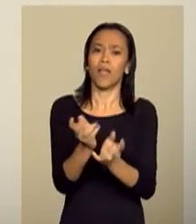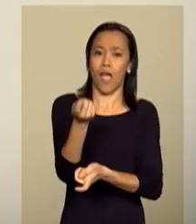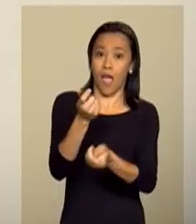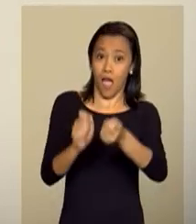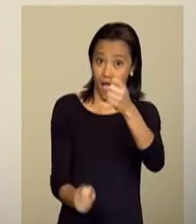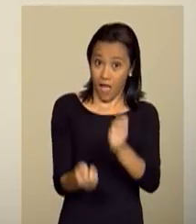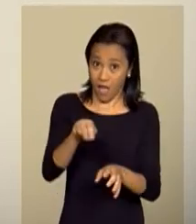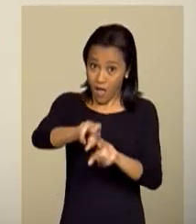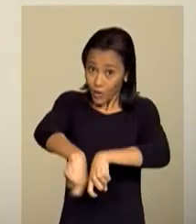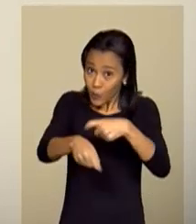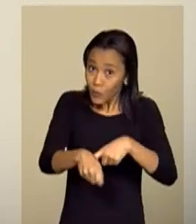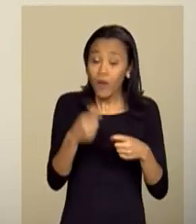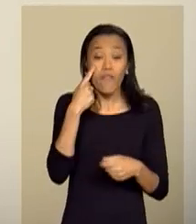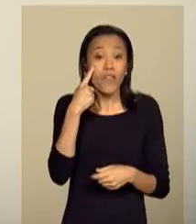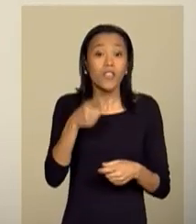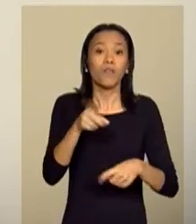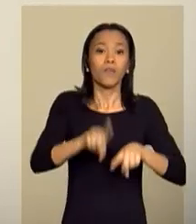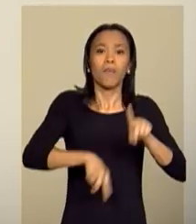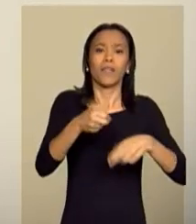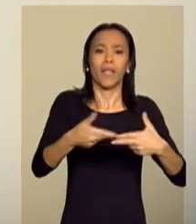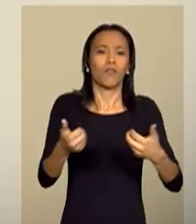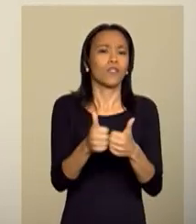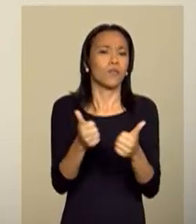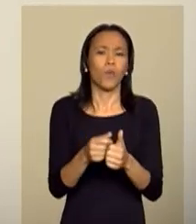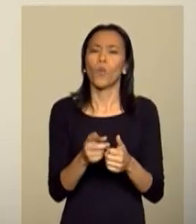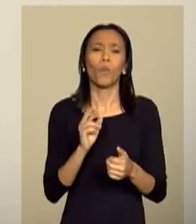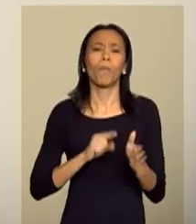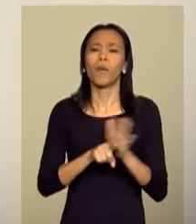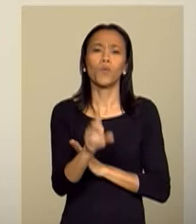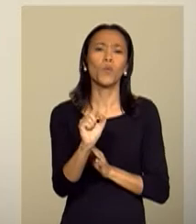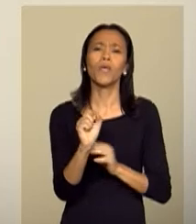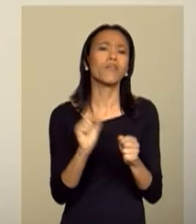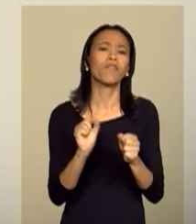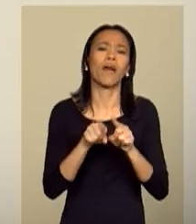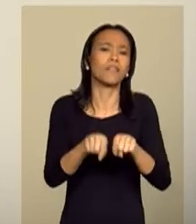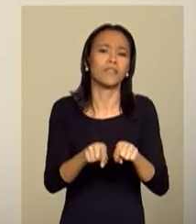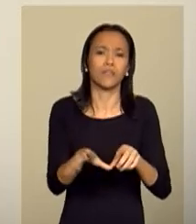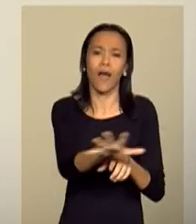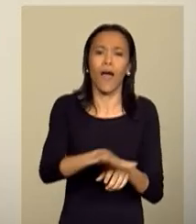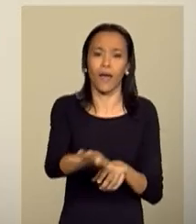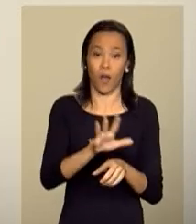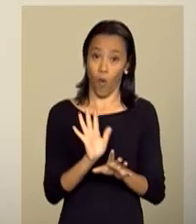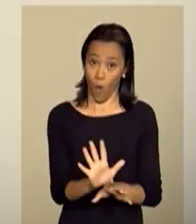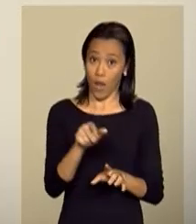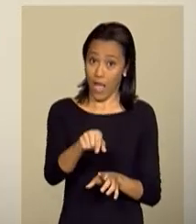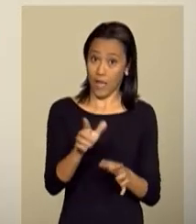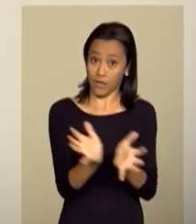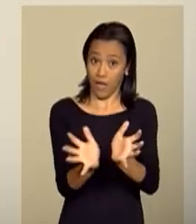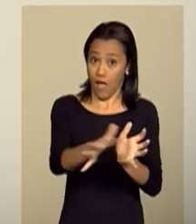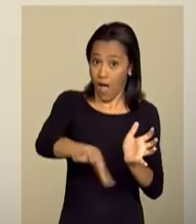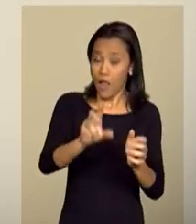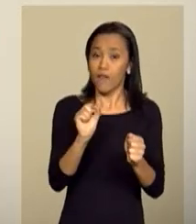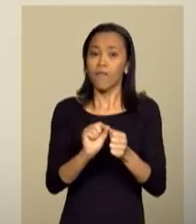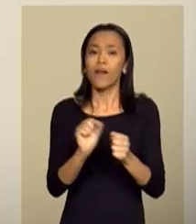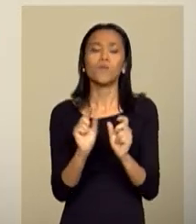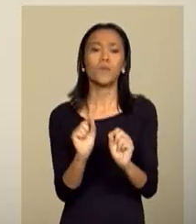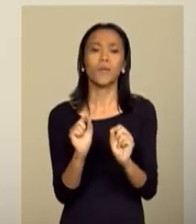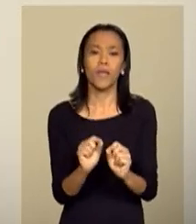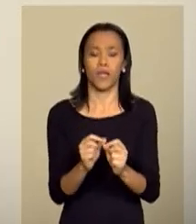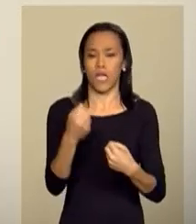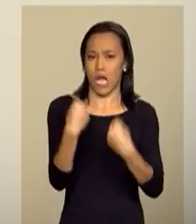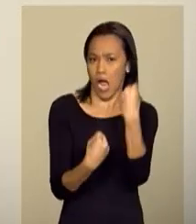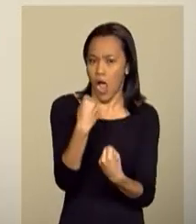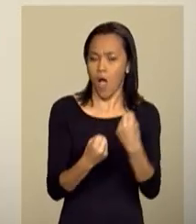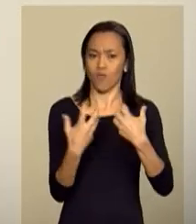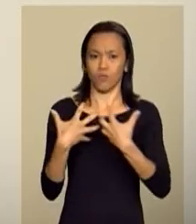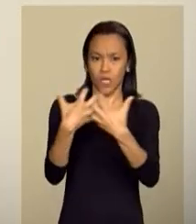indústria de material de transporte o que esse setor produz presidenta olha Luciano a indústria de material de transporte produz carros